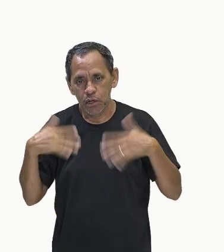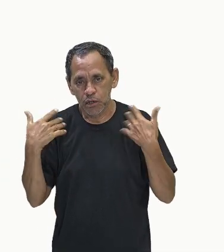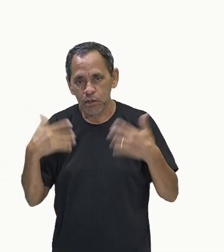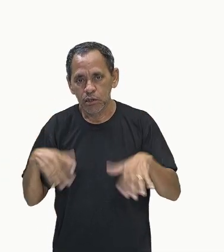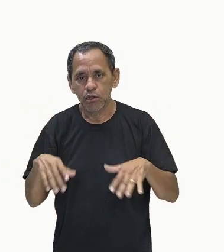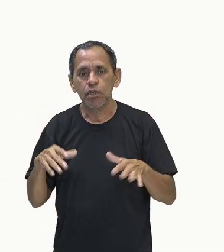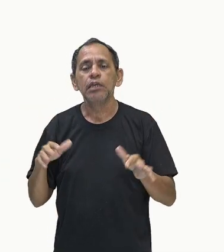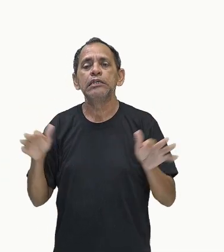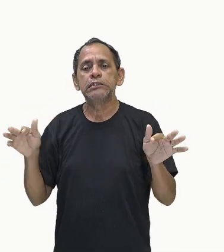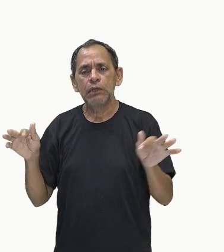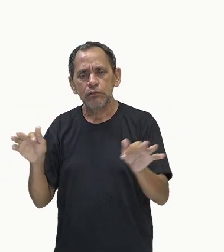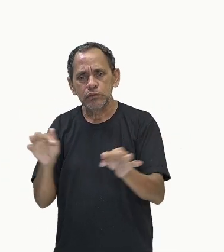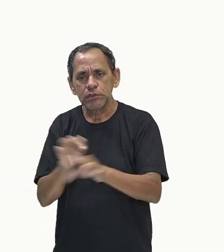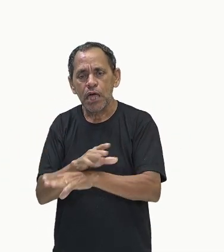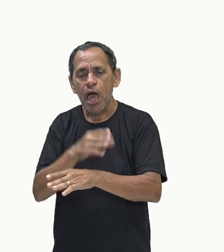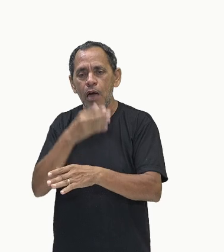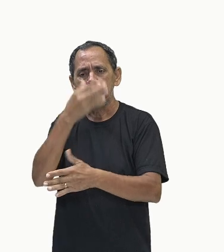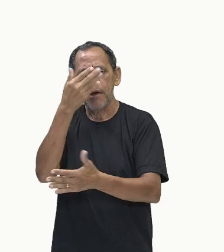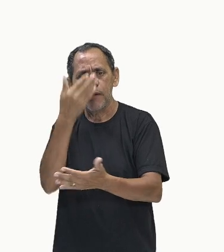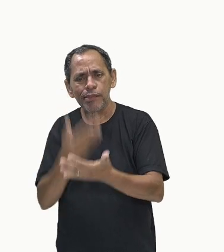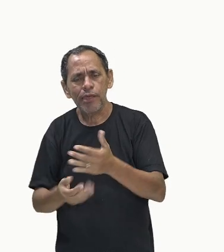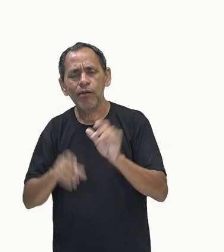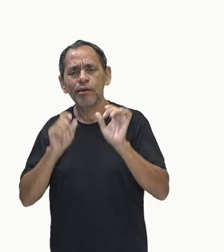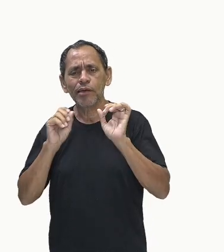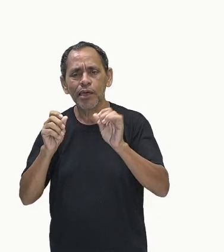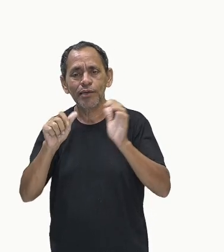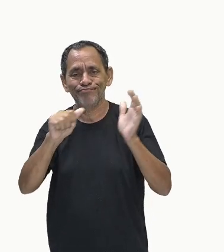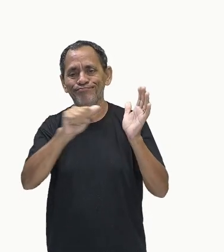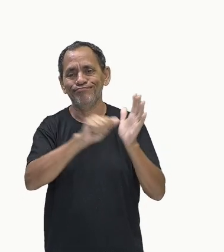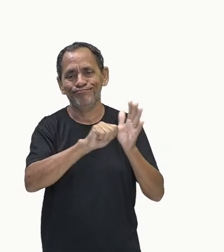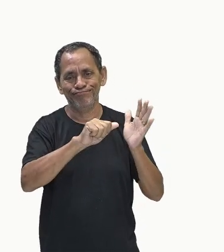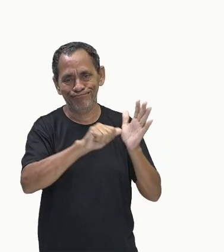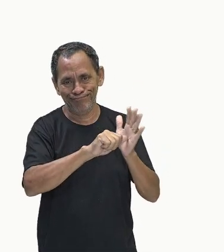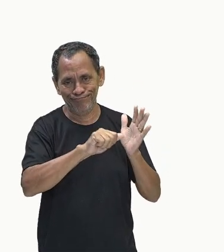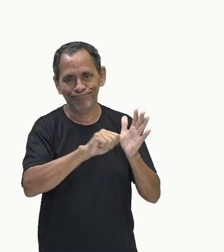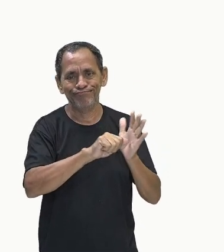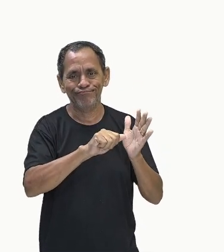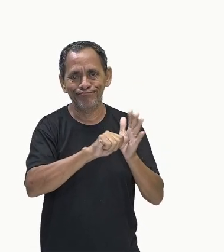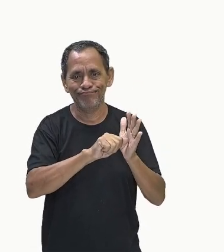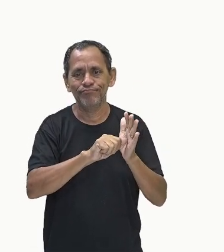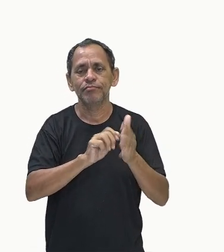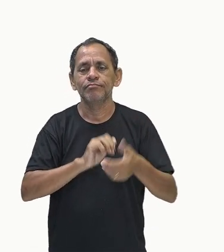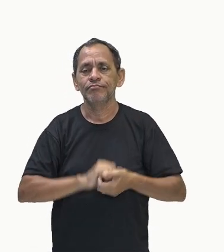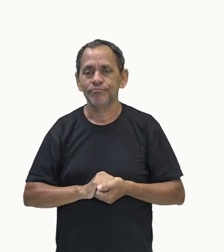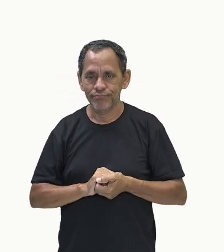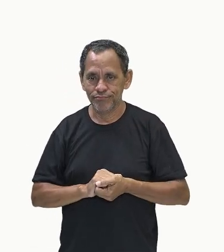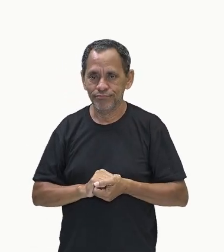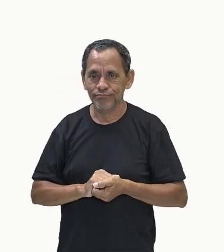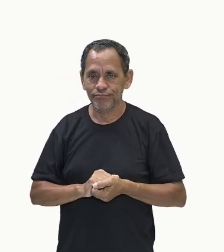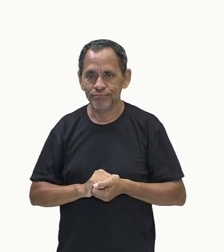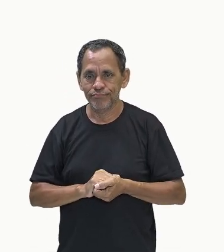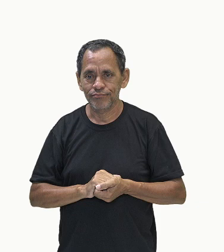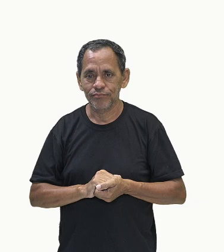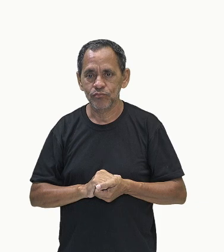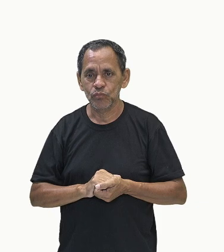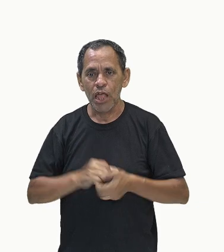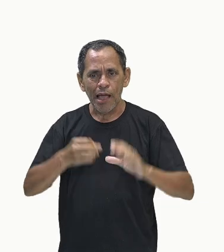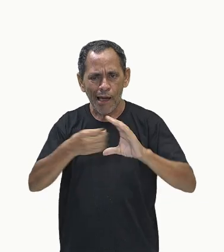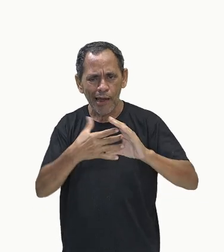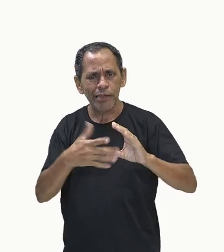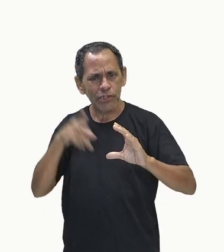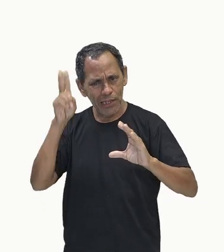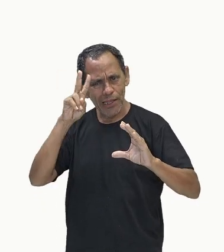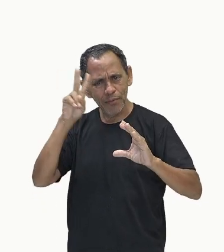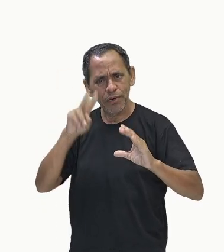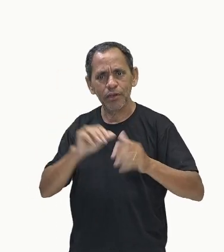então, com a derrota de Atenas, com a derrota ateniense. E lembra lá as caracterizações que nós já falamos